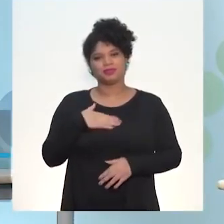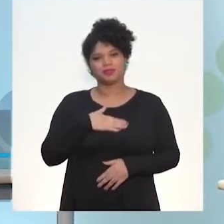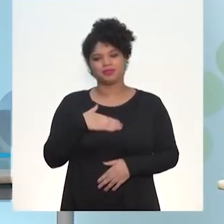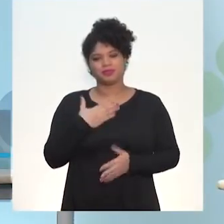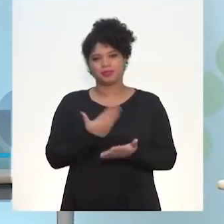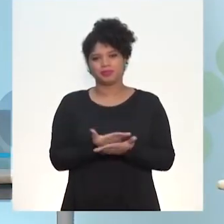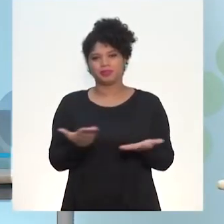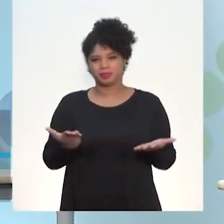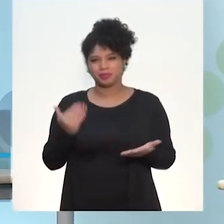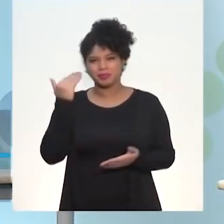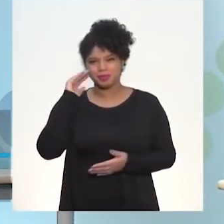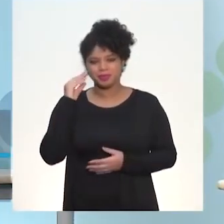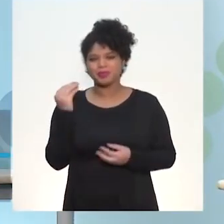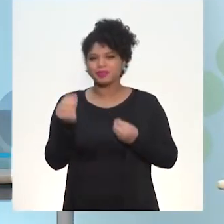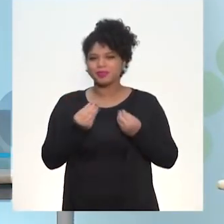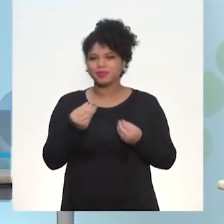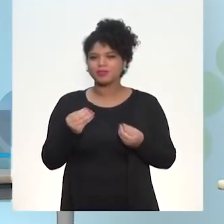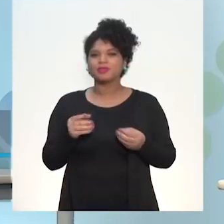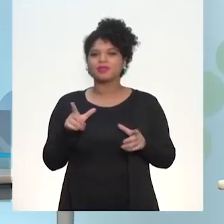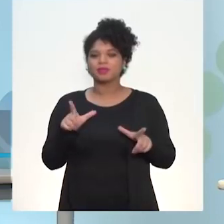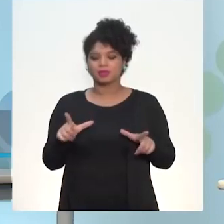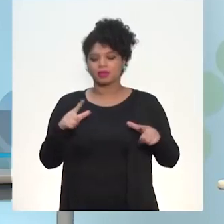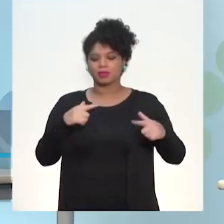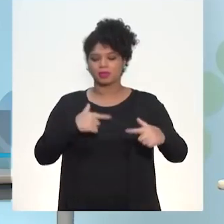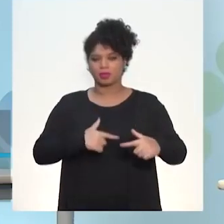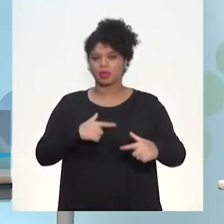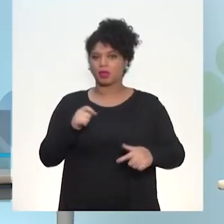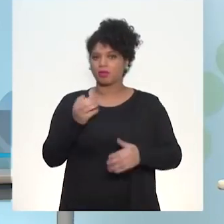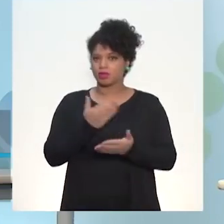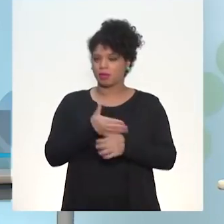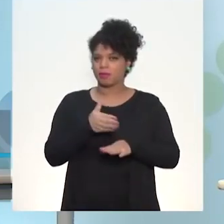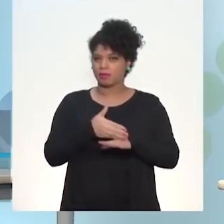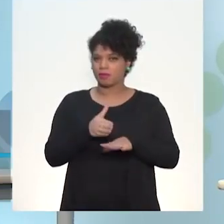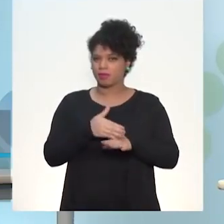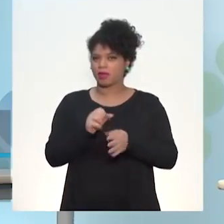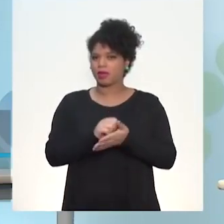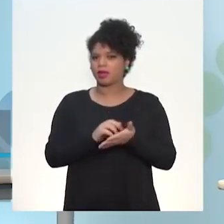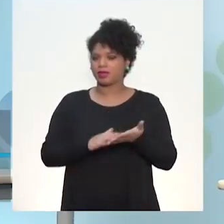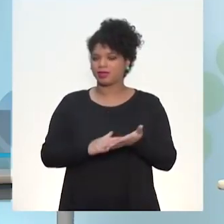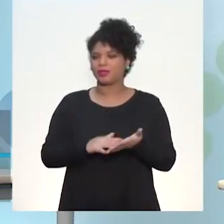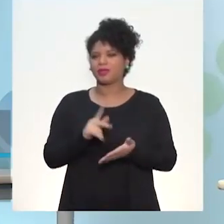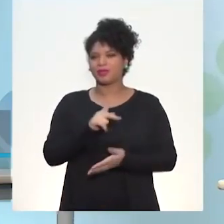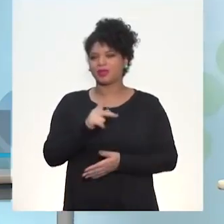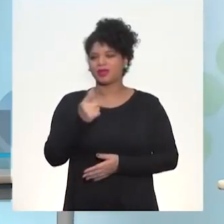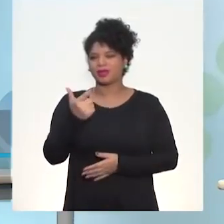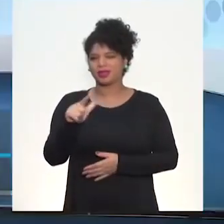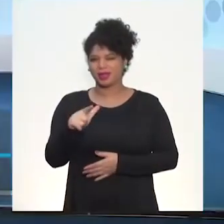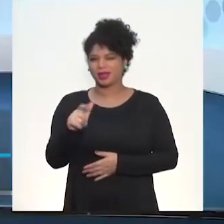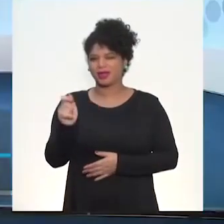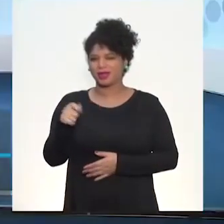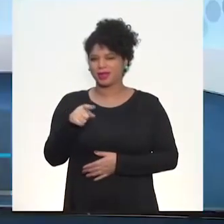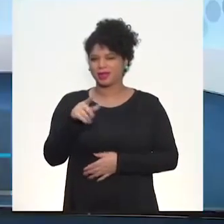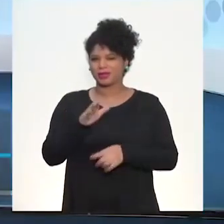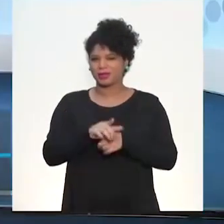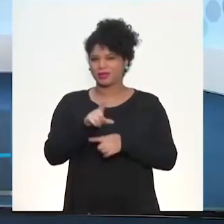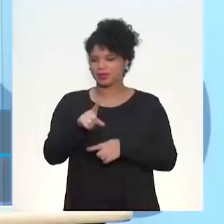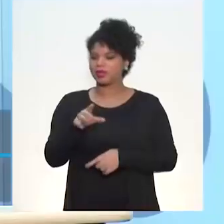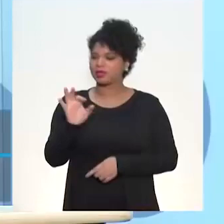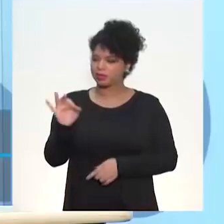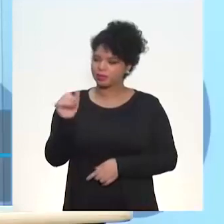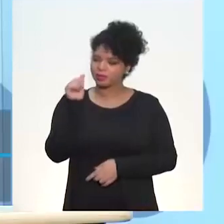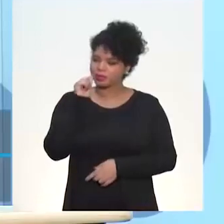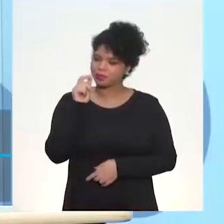como calcula volume de bloco retangular, tá bom? Pratique, faça a tarefa e peça exercício para o seu professor, tá bom? Certo, professora Inês? Isso